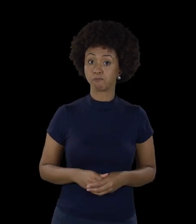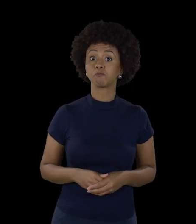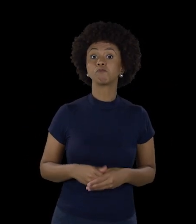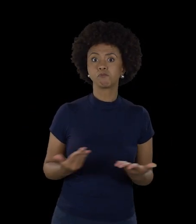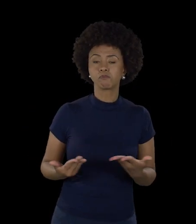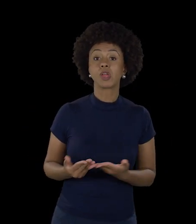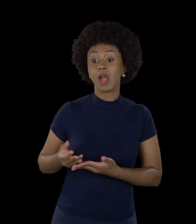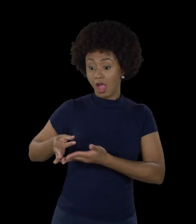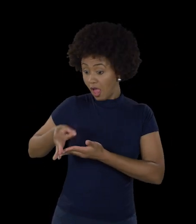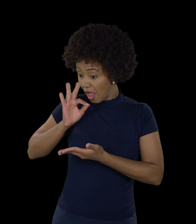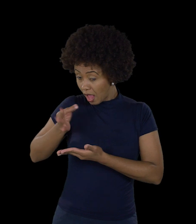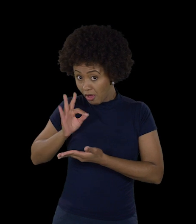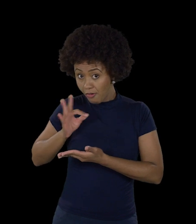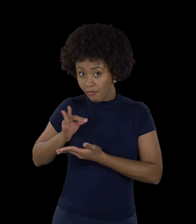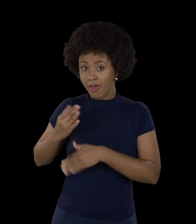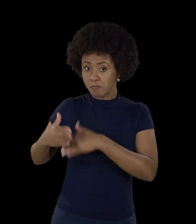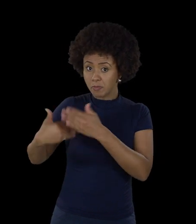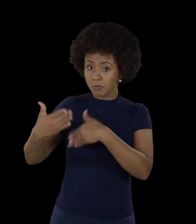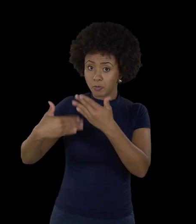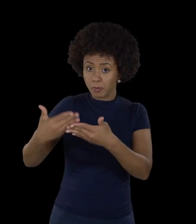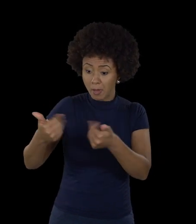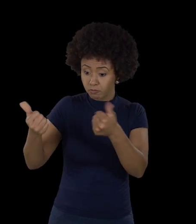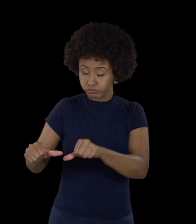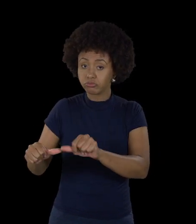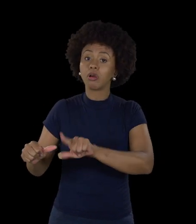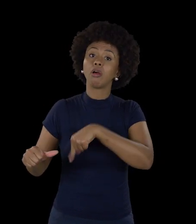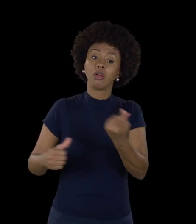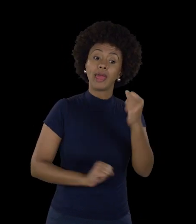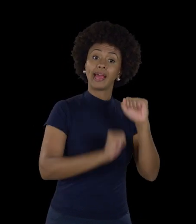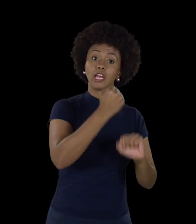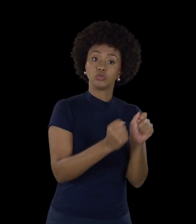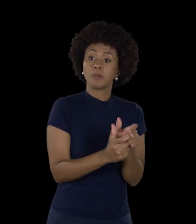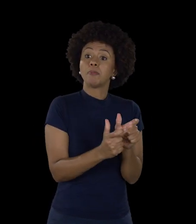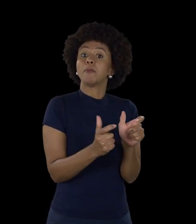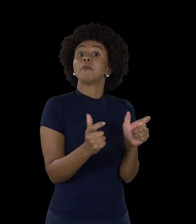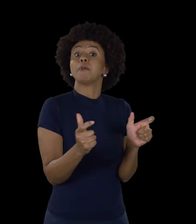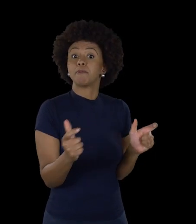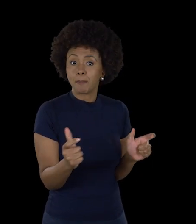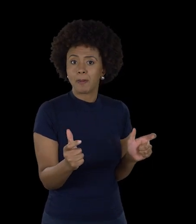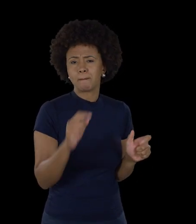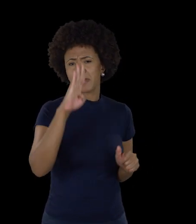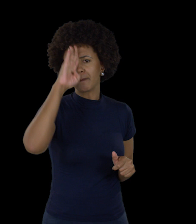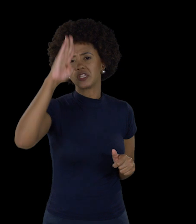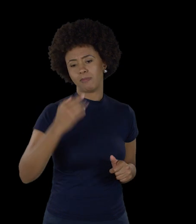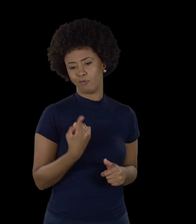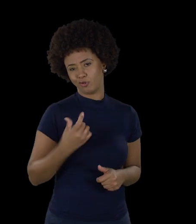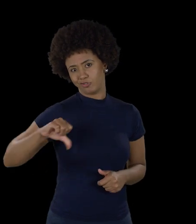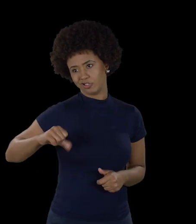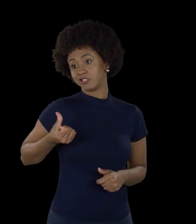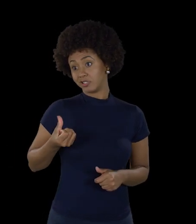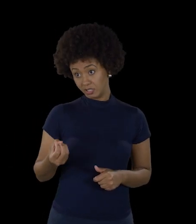produtor. Felizmente, essa queda da produção de café coincidiu com o início de uma forte industrialização, sobretudo na década